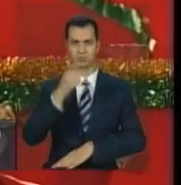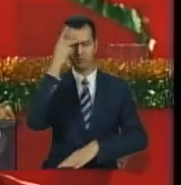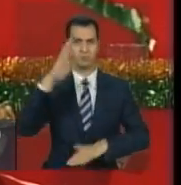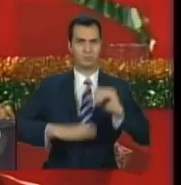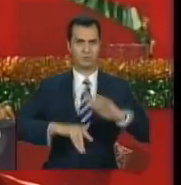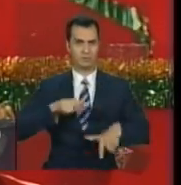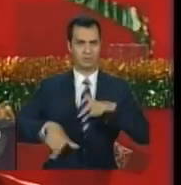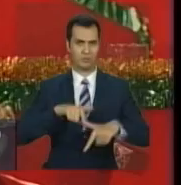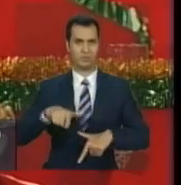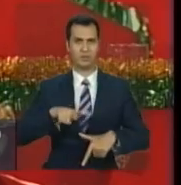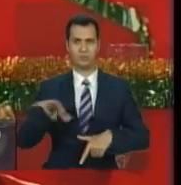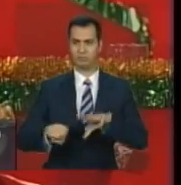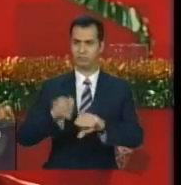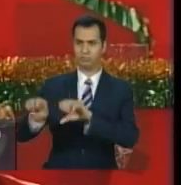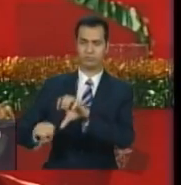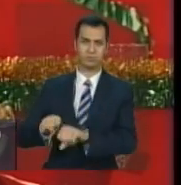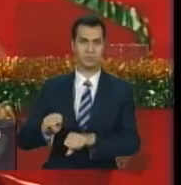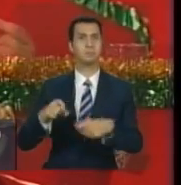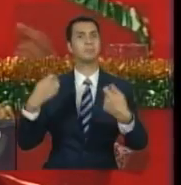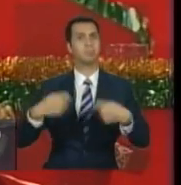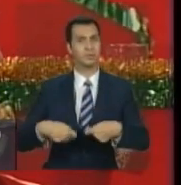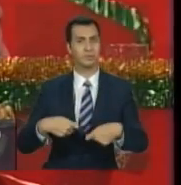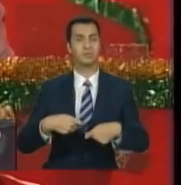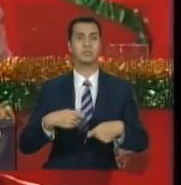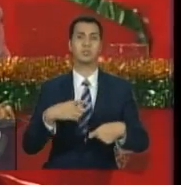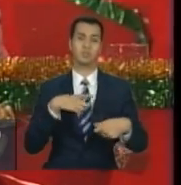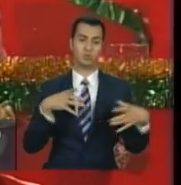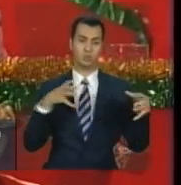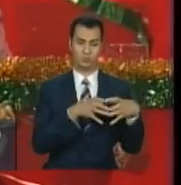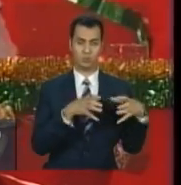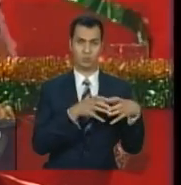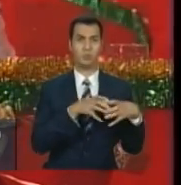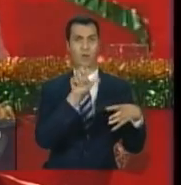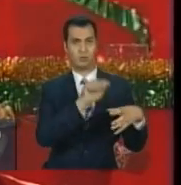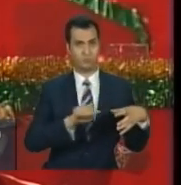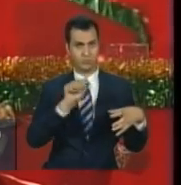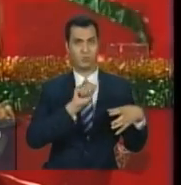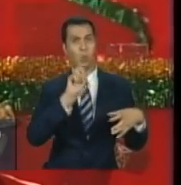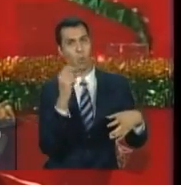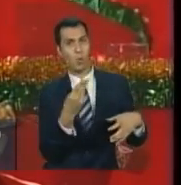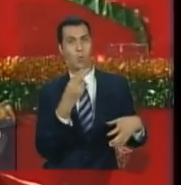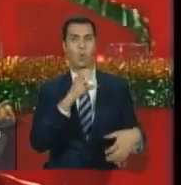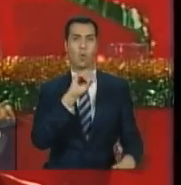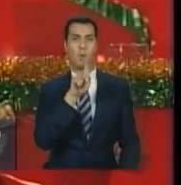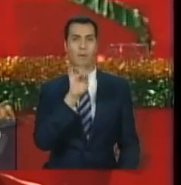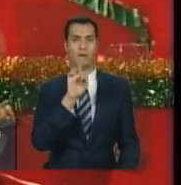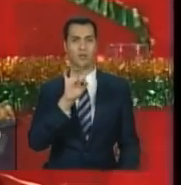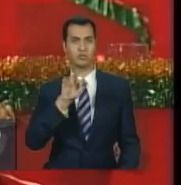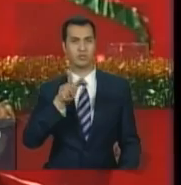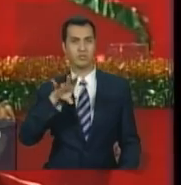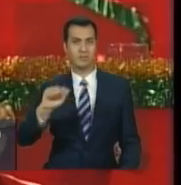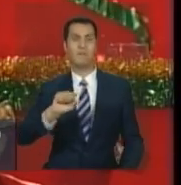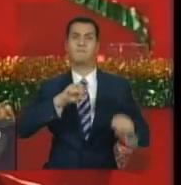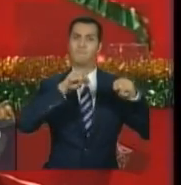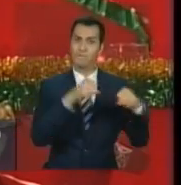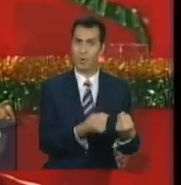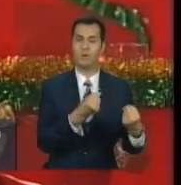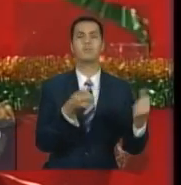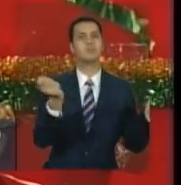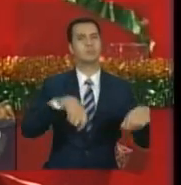a proteção de uma organização forte para, de fato, atuar na